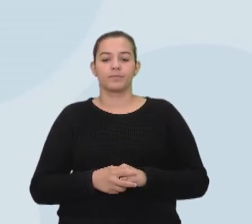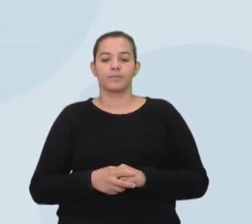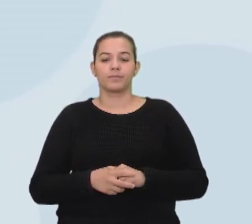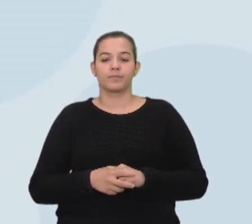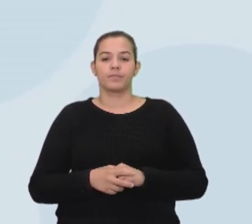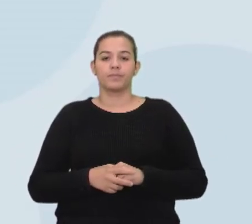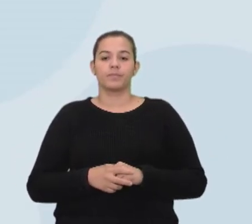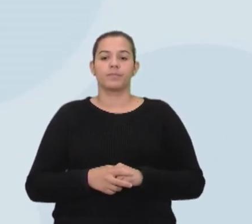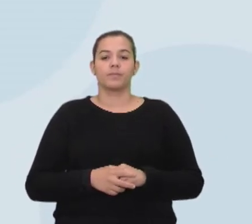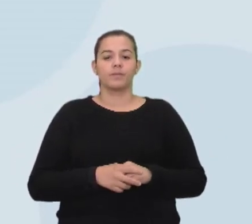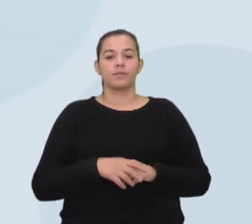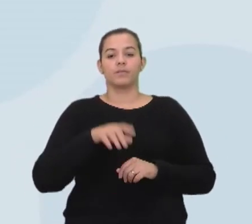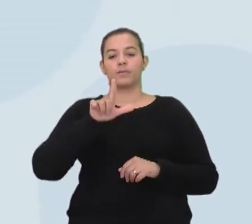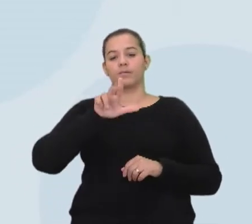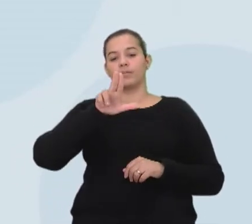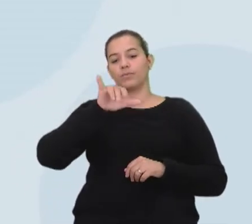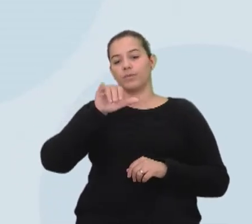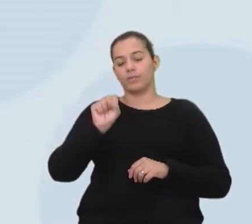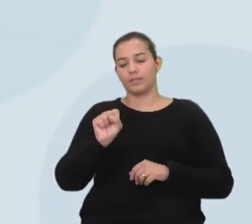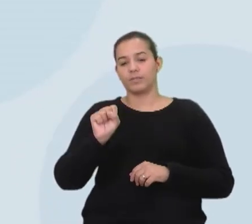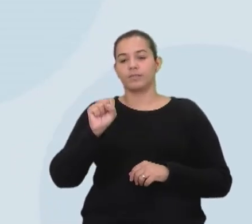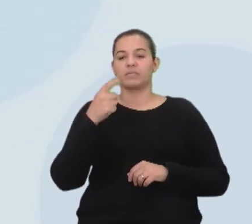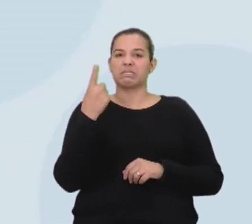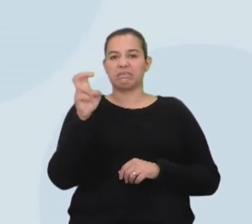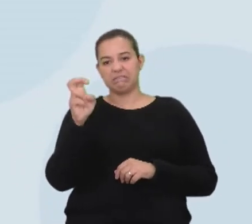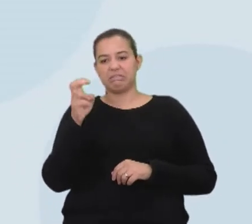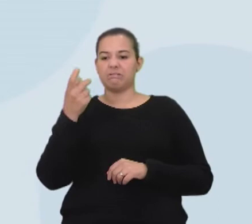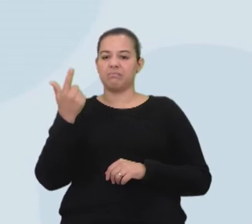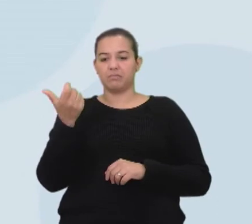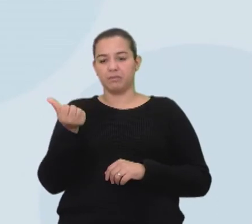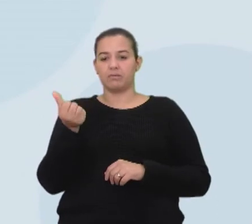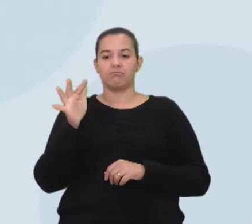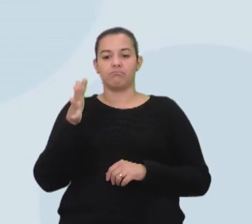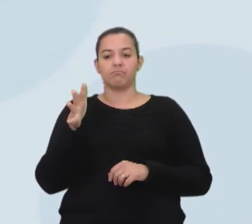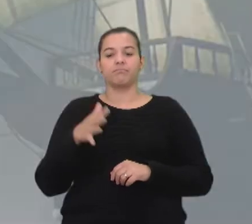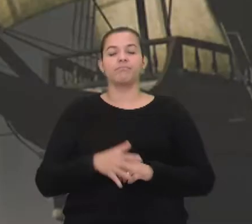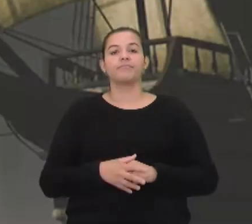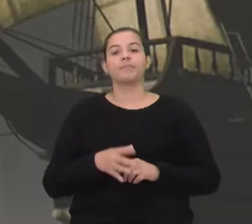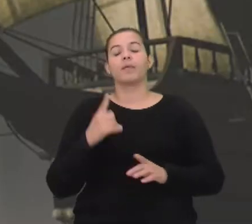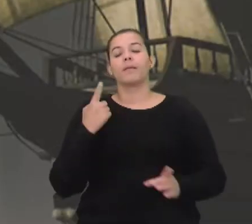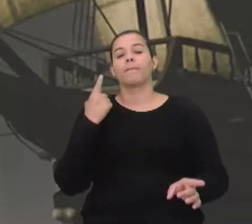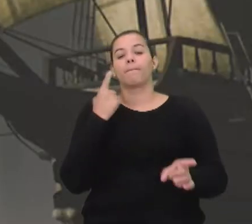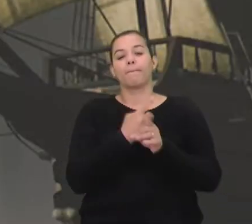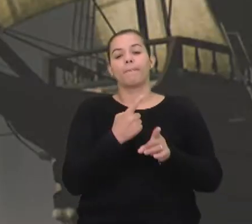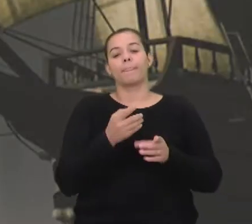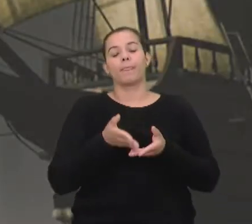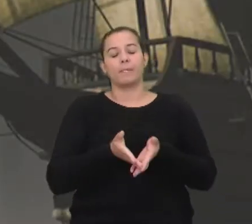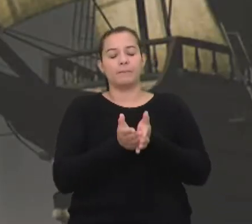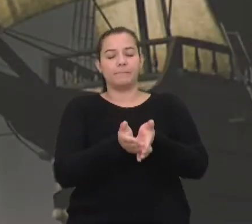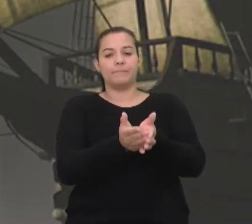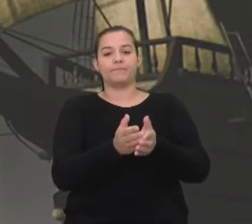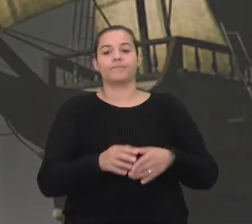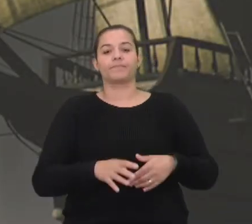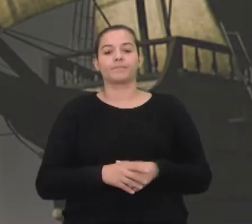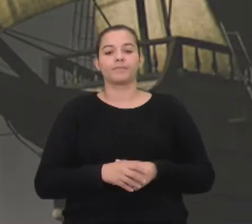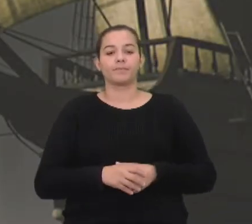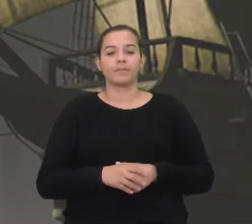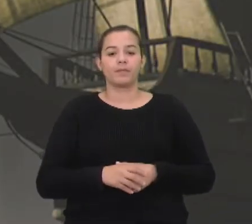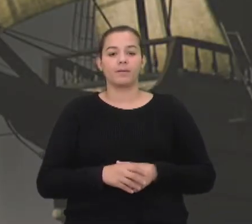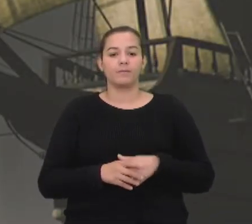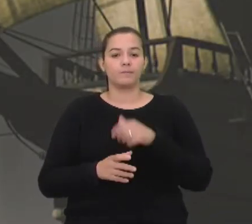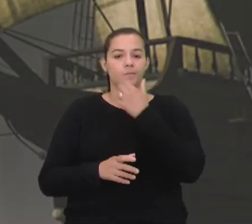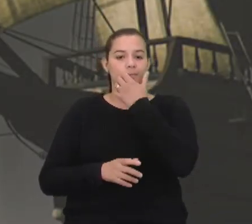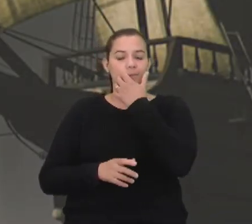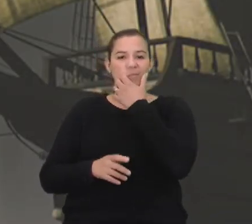Luís, acho que era 15, 16, não sei, na época da descoberta e dessa colonização, né? E aí a gente